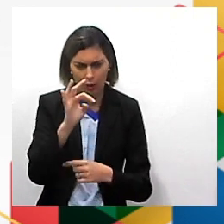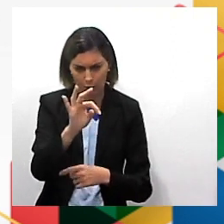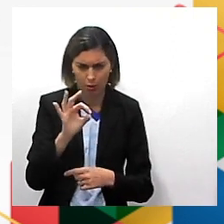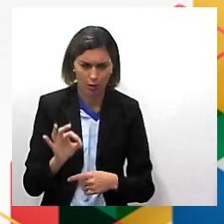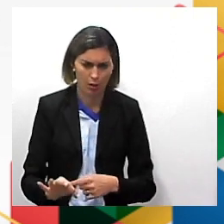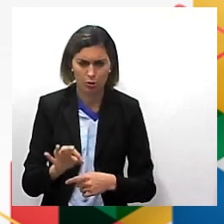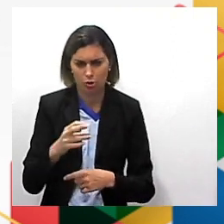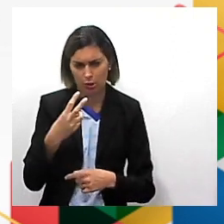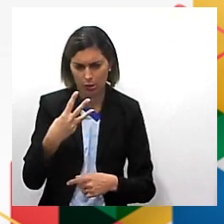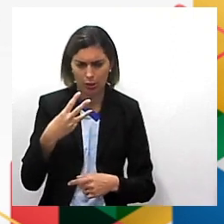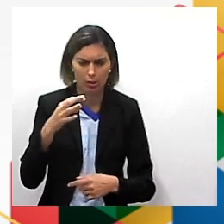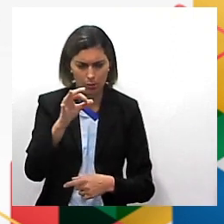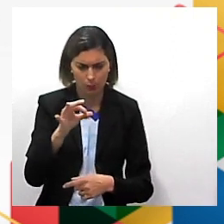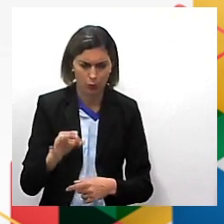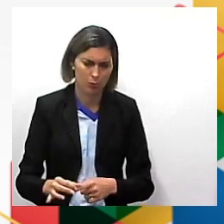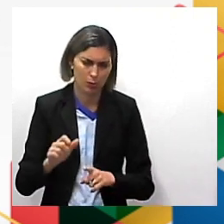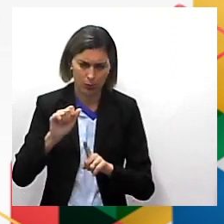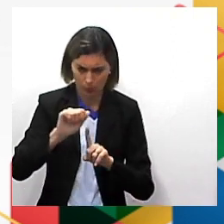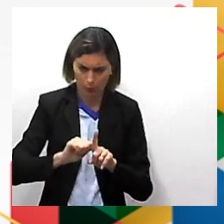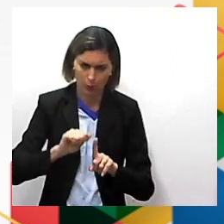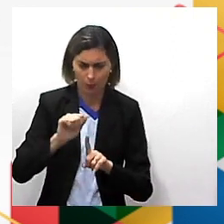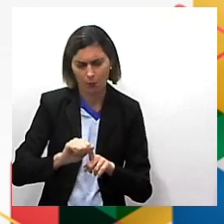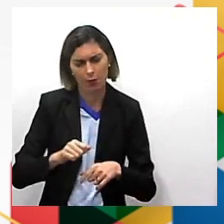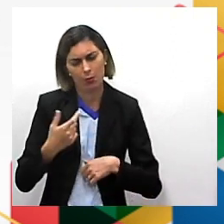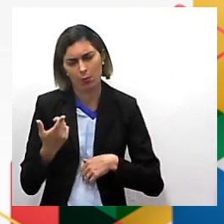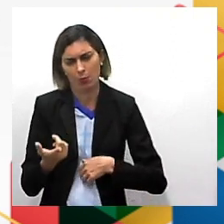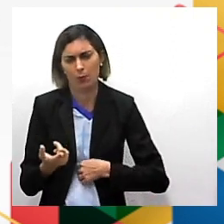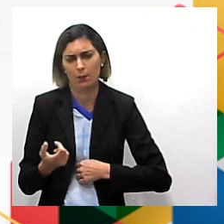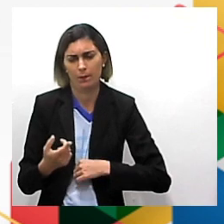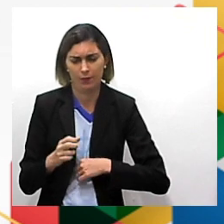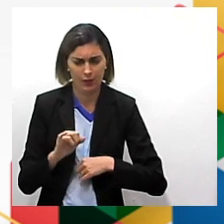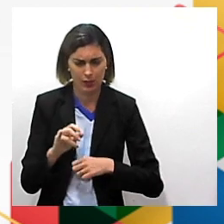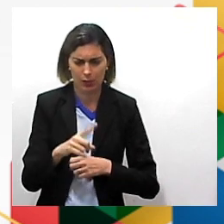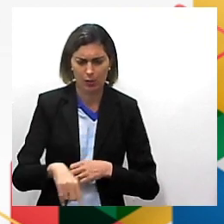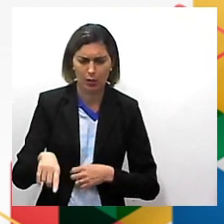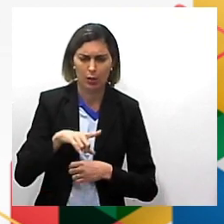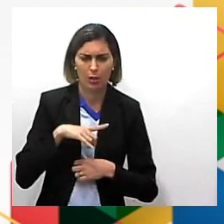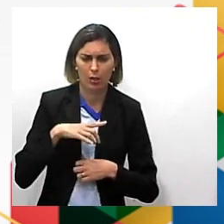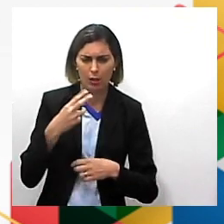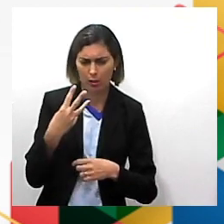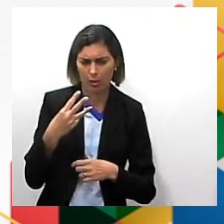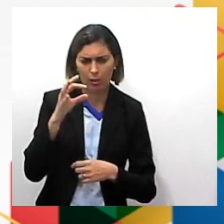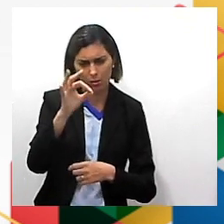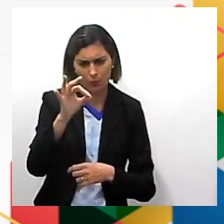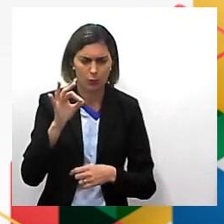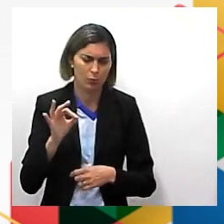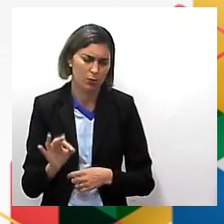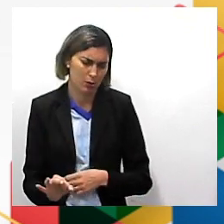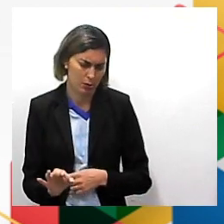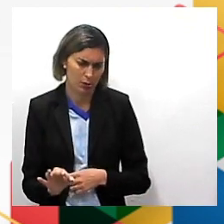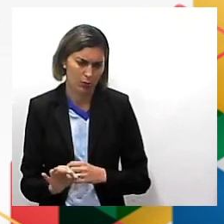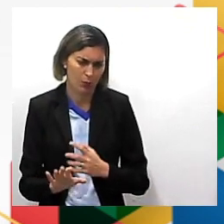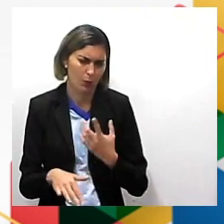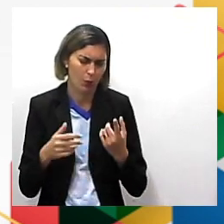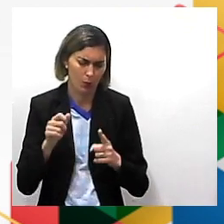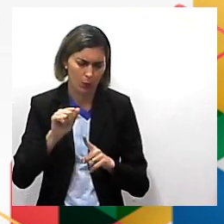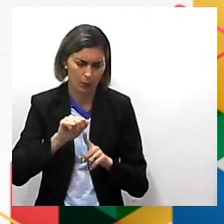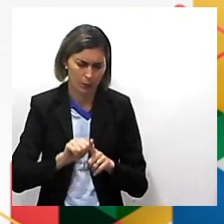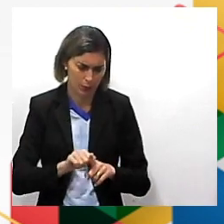de 3% ao mês. Ora, se há uma taxa de 3% ao